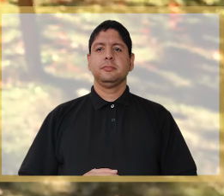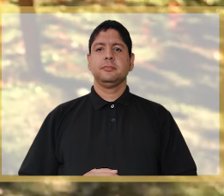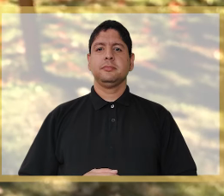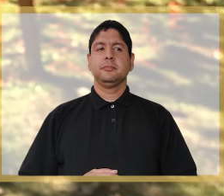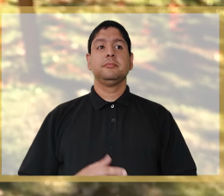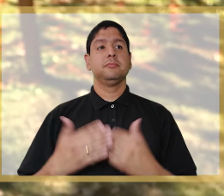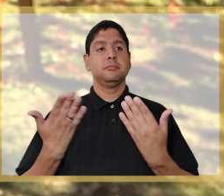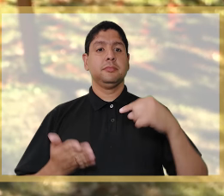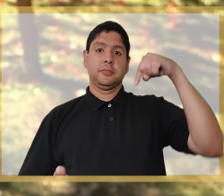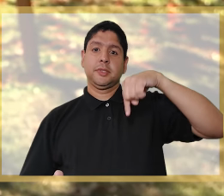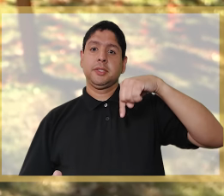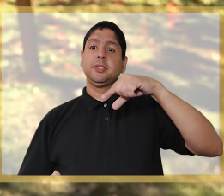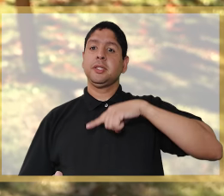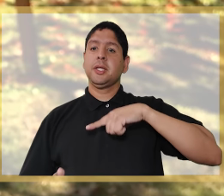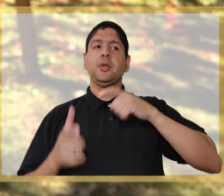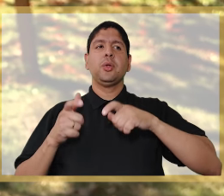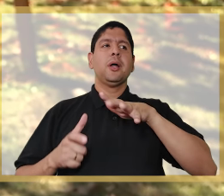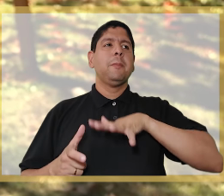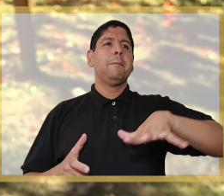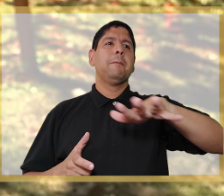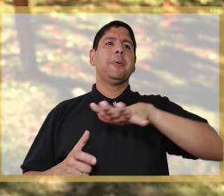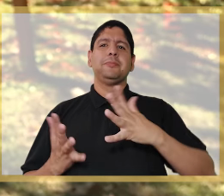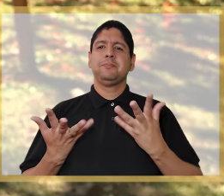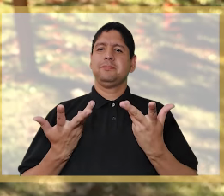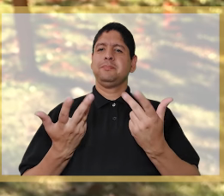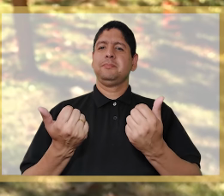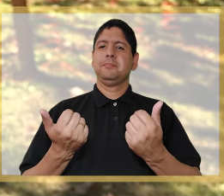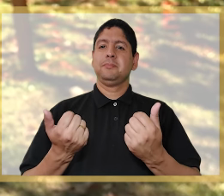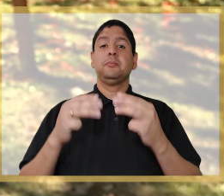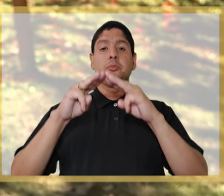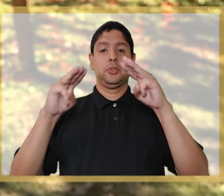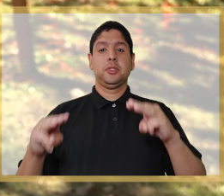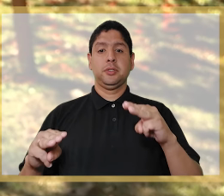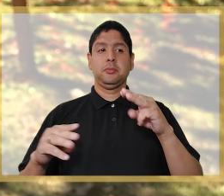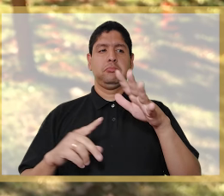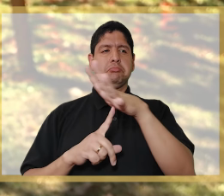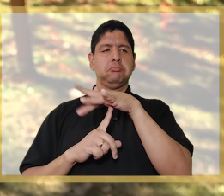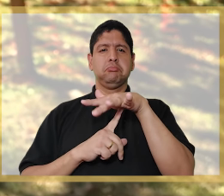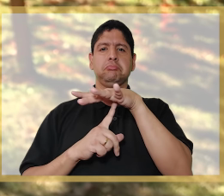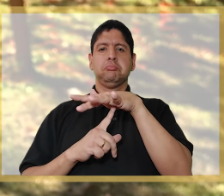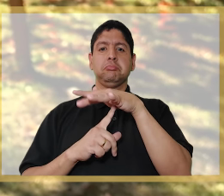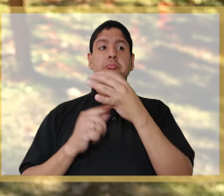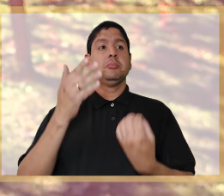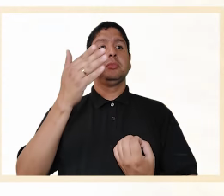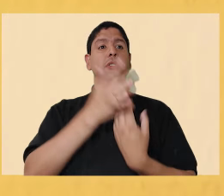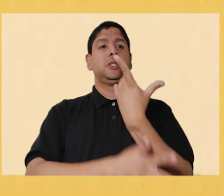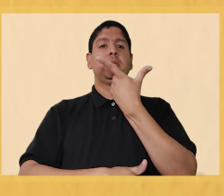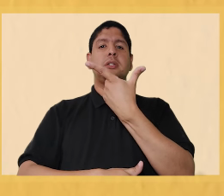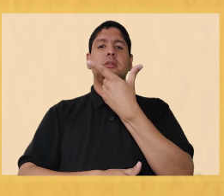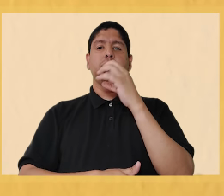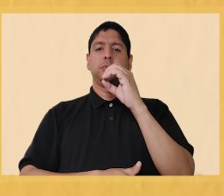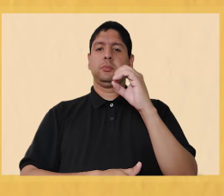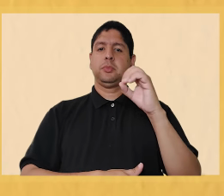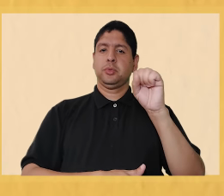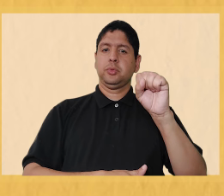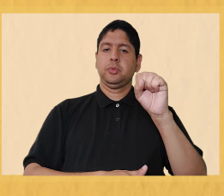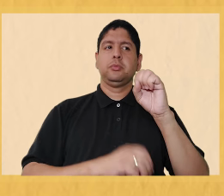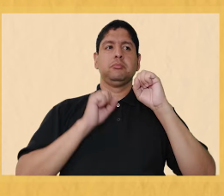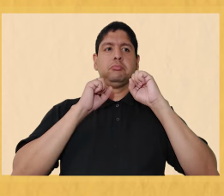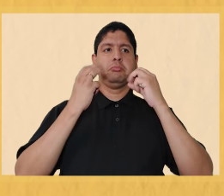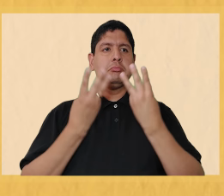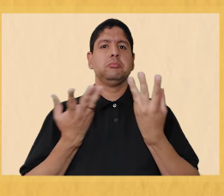Dentro do Jardim Botânico, a gente ainda tem um espaço muito rico, o Museu do Meio Ambiente. Ele foi criado em 2008 e serve para abrigar oficinas